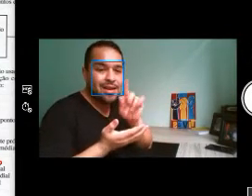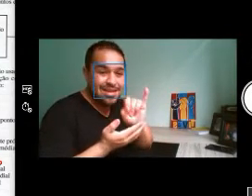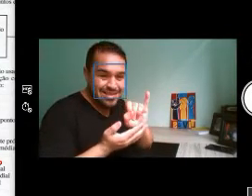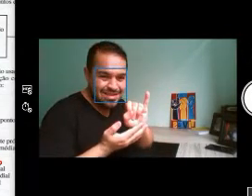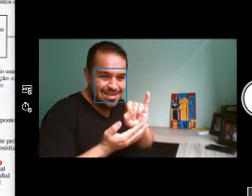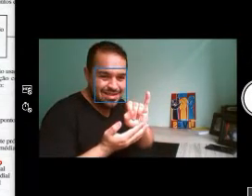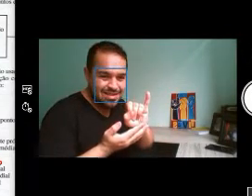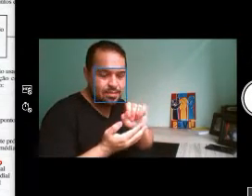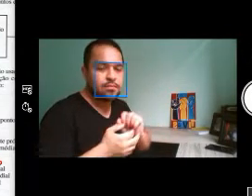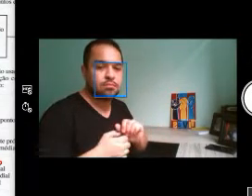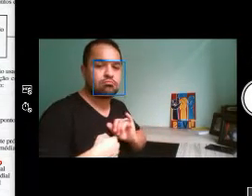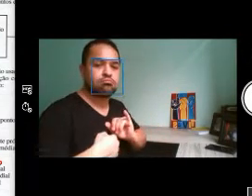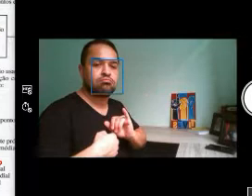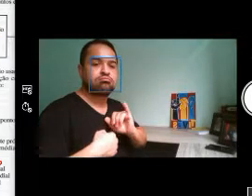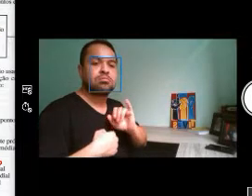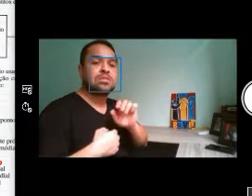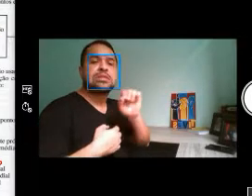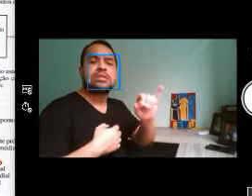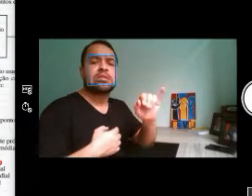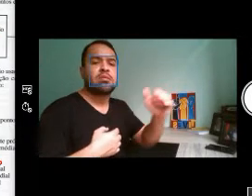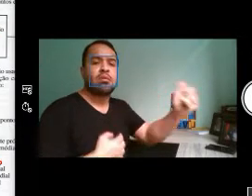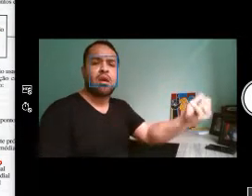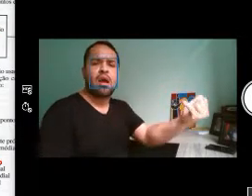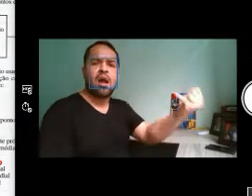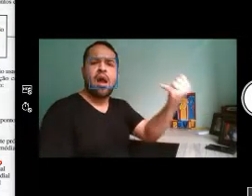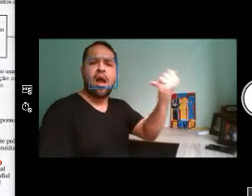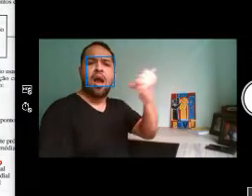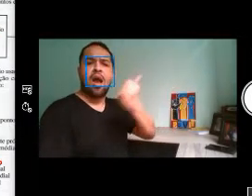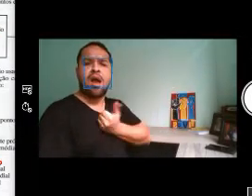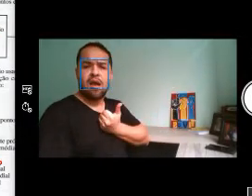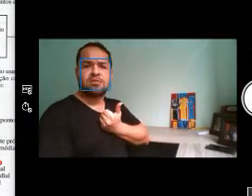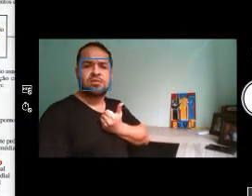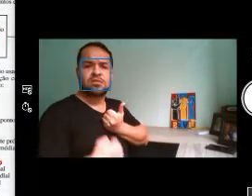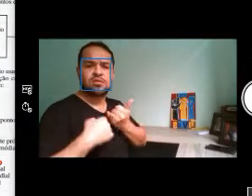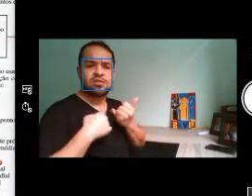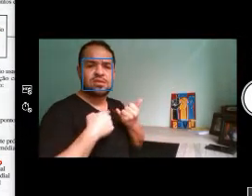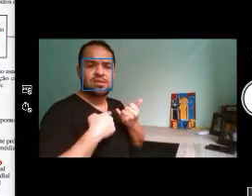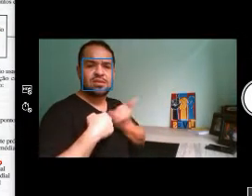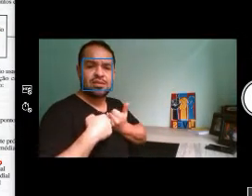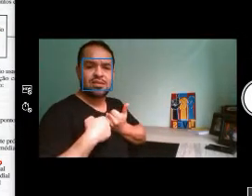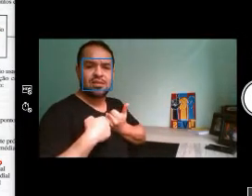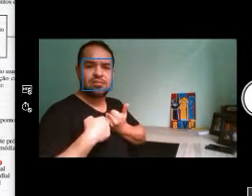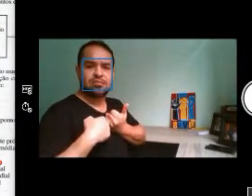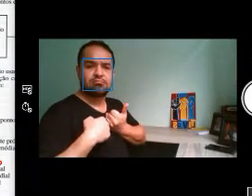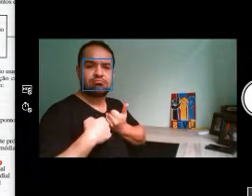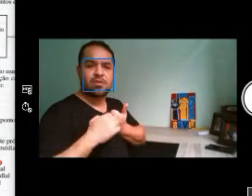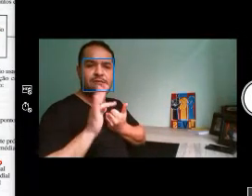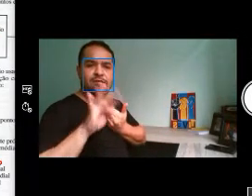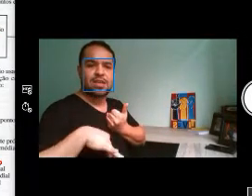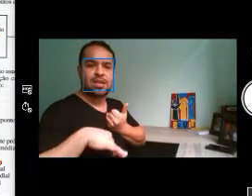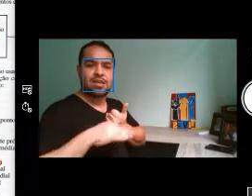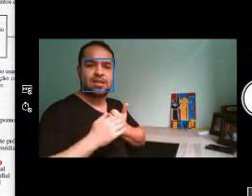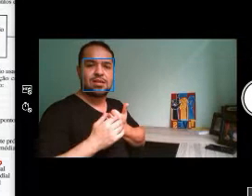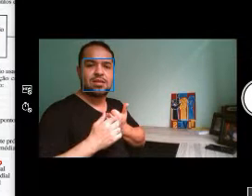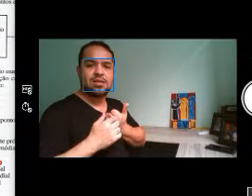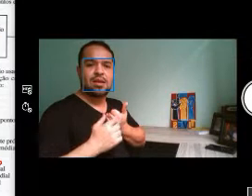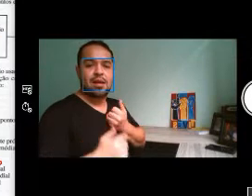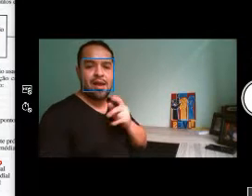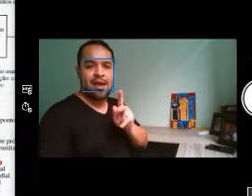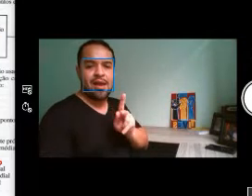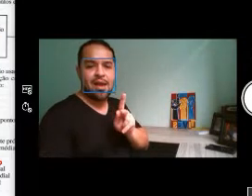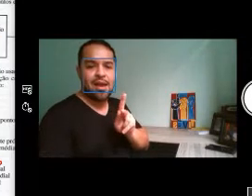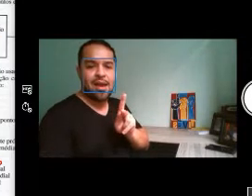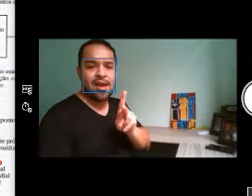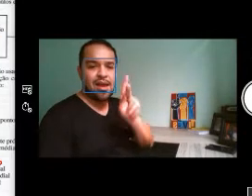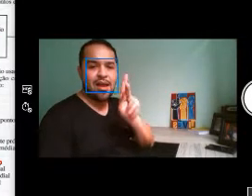toque inicial, o símbolo é KI. Agora, se o toque é final, por exemplo, me disseram, aí é